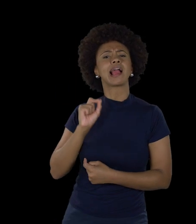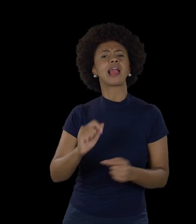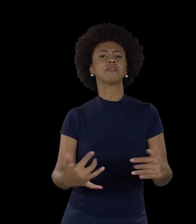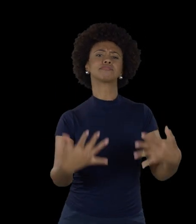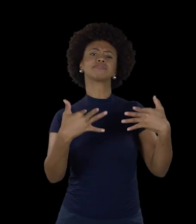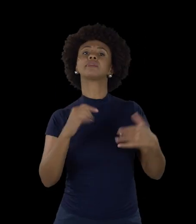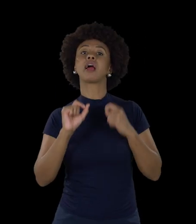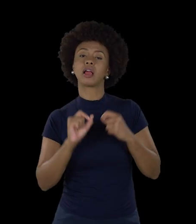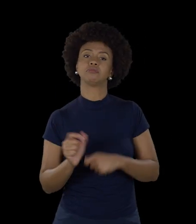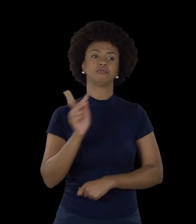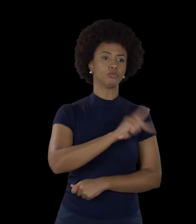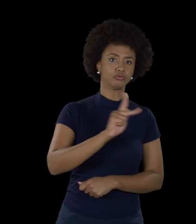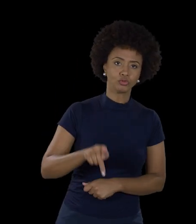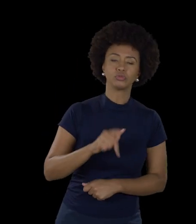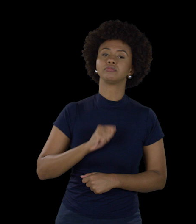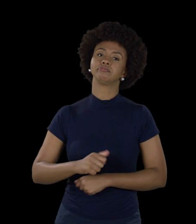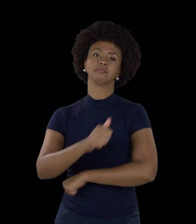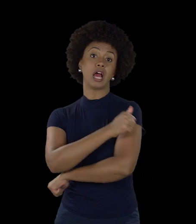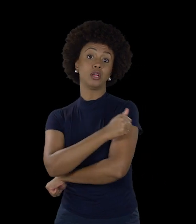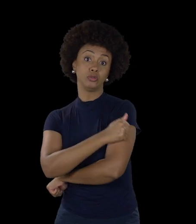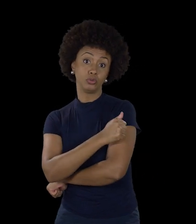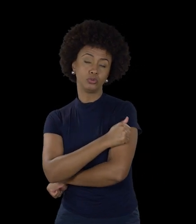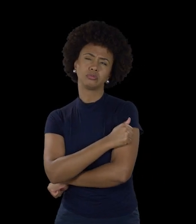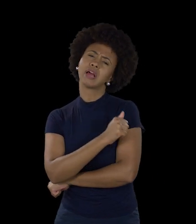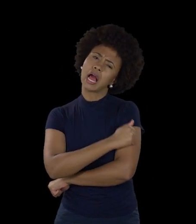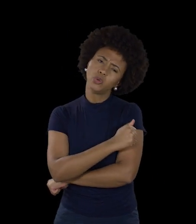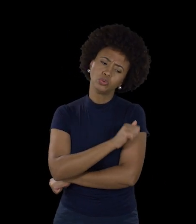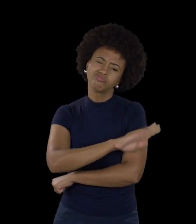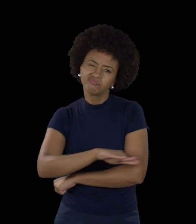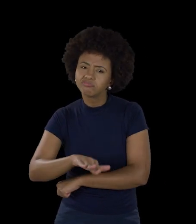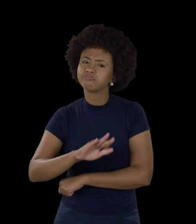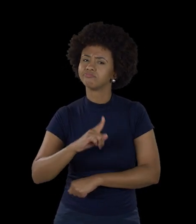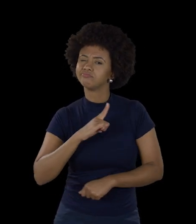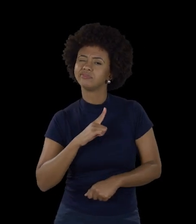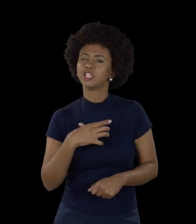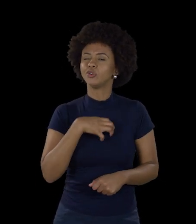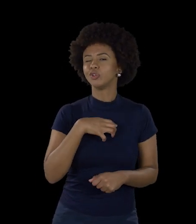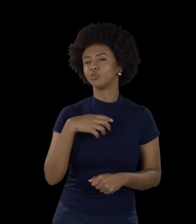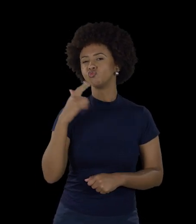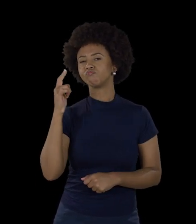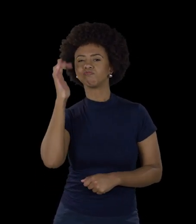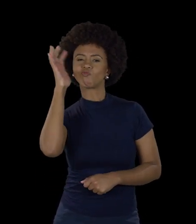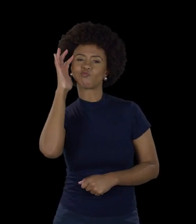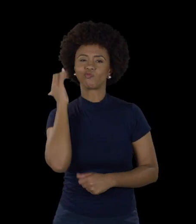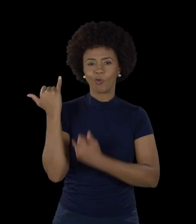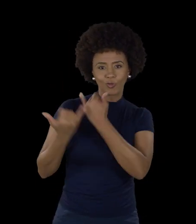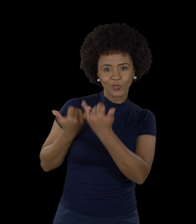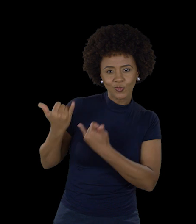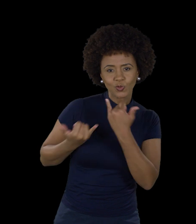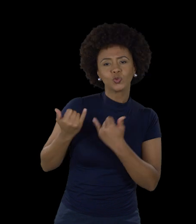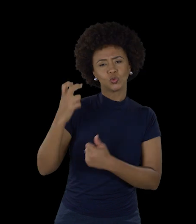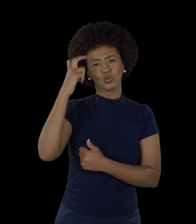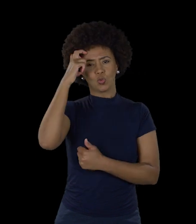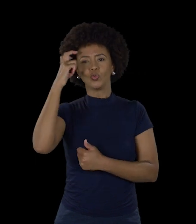os alunos, essas apresentações têm um formato mais lúdico e cultural, de modo que a gente possa